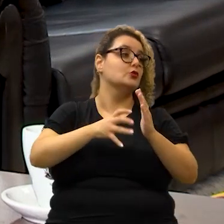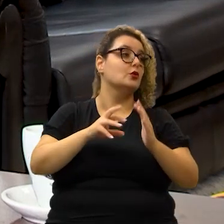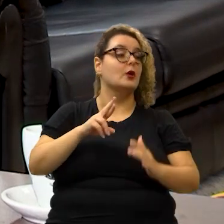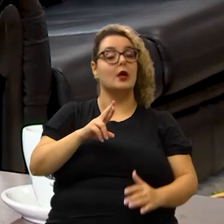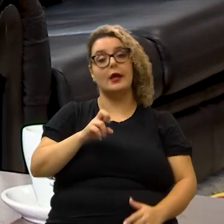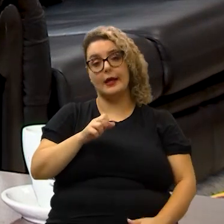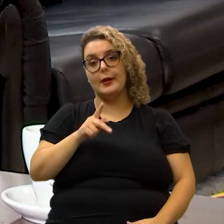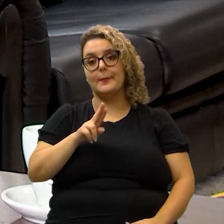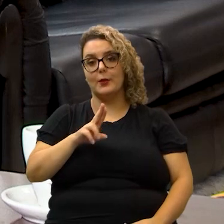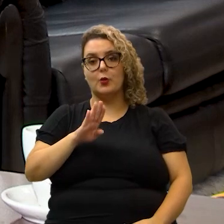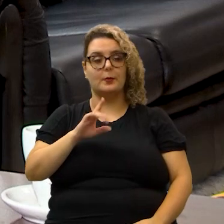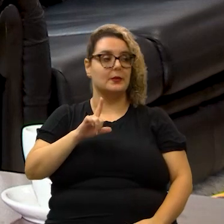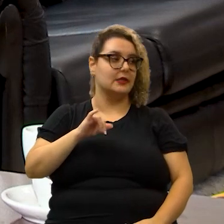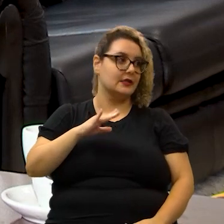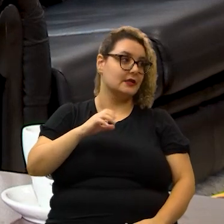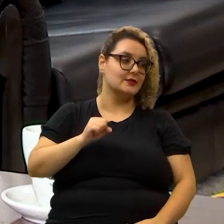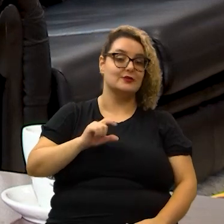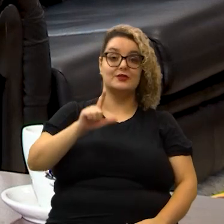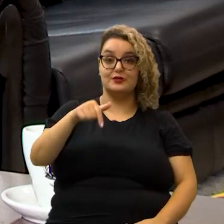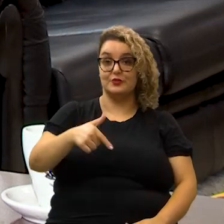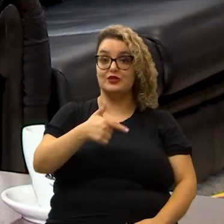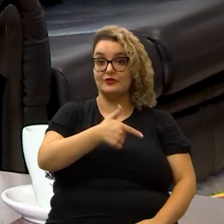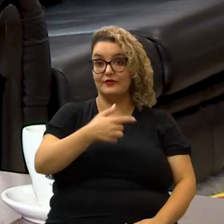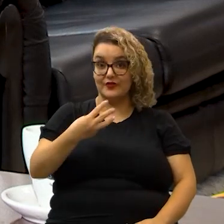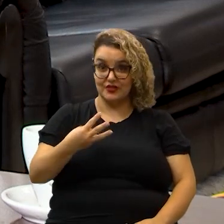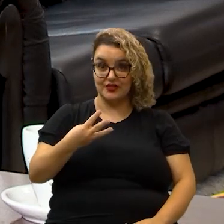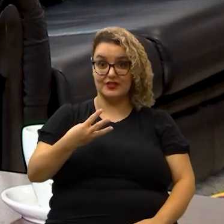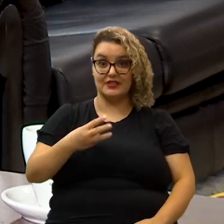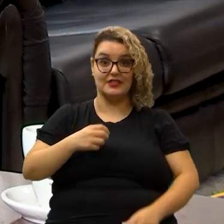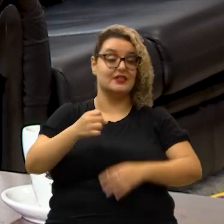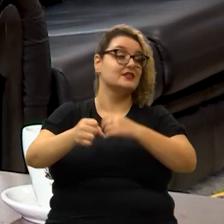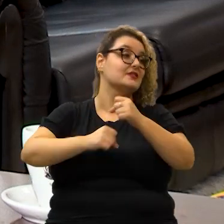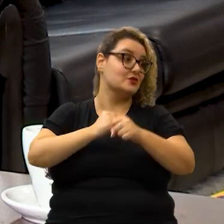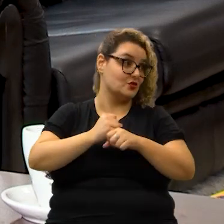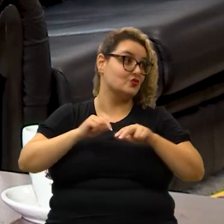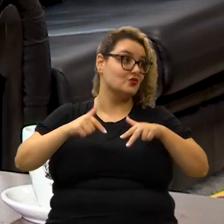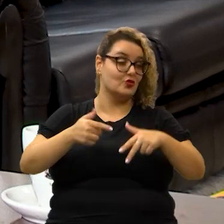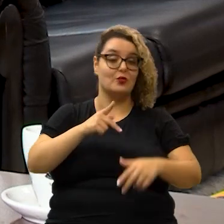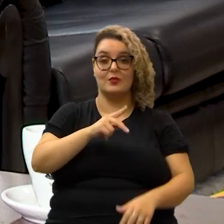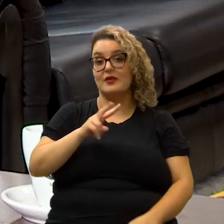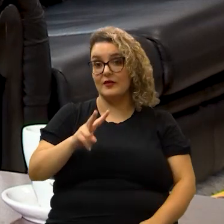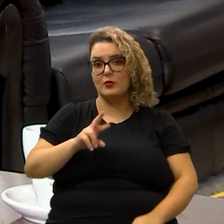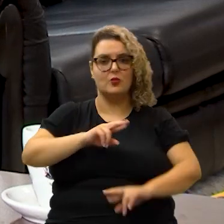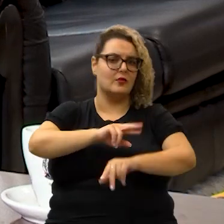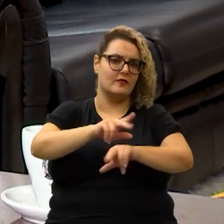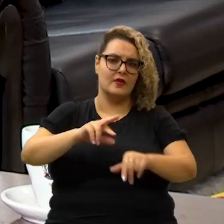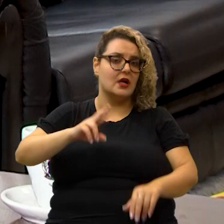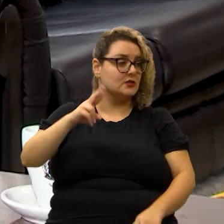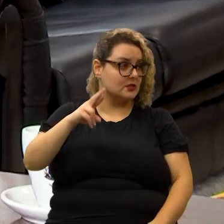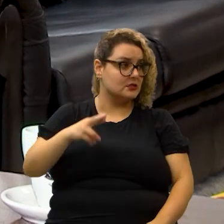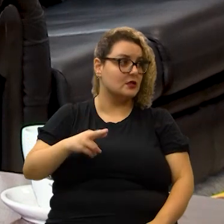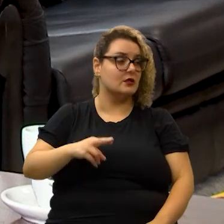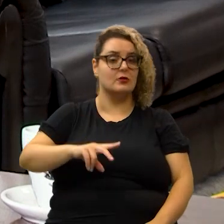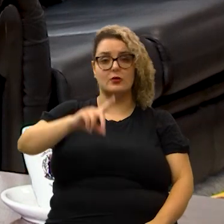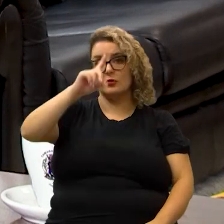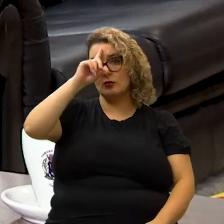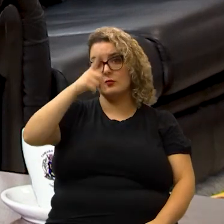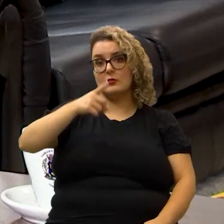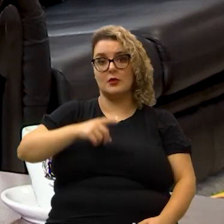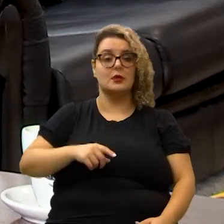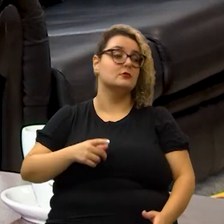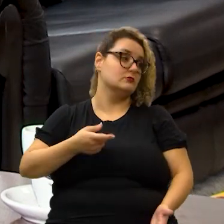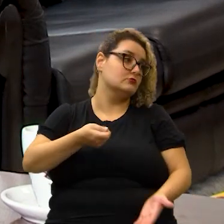Depois de 23 anos de militância no Partido Verde, por várias razões, eu tomei uma decisão de ir para o Partido